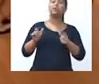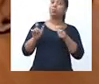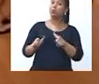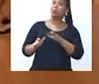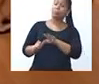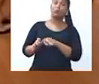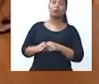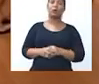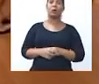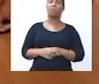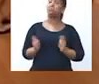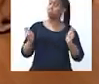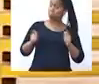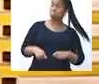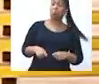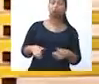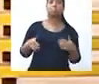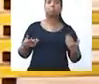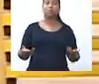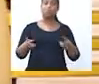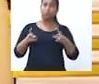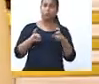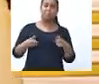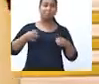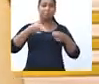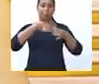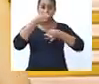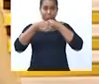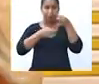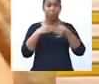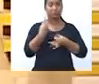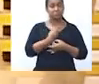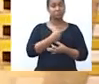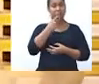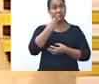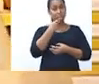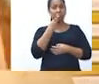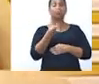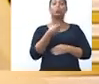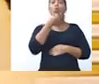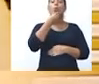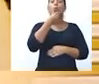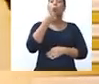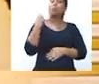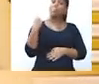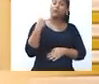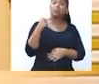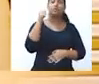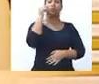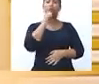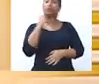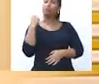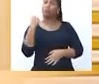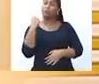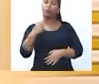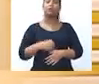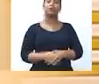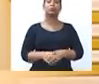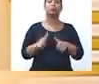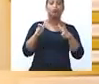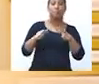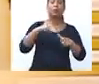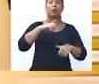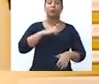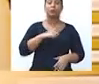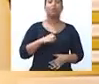próprio. Aí nos pode, não é? E veja, essa questão que a gente está falando também do machismo, do feminismo, do lugar, de se ter um